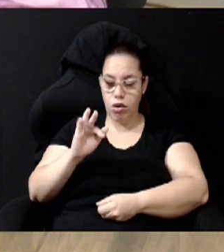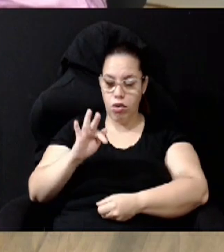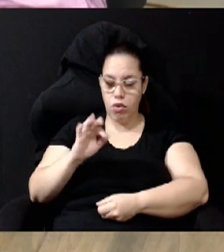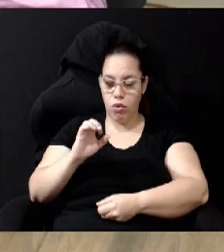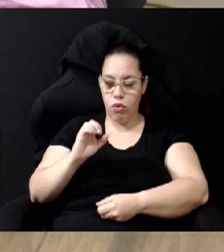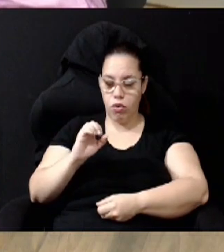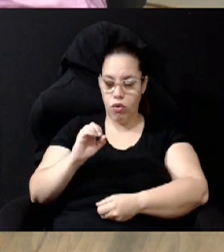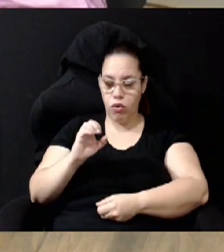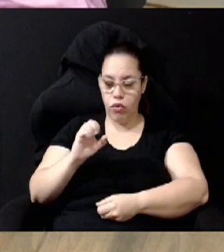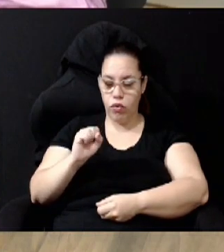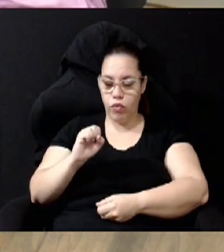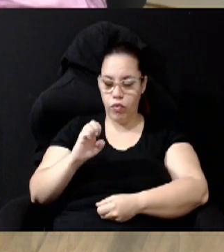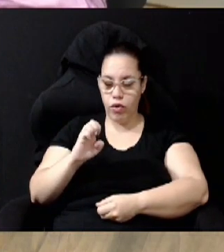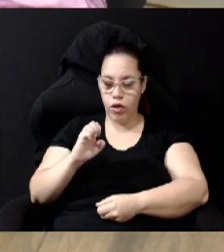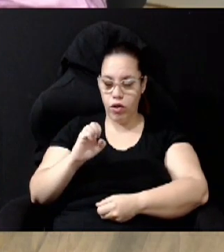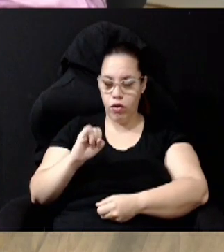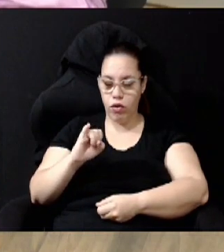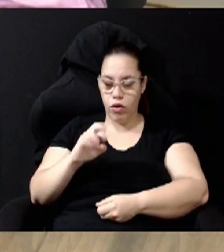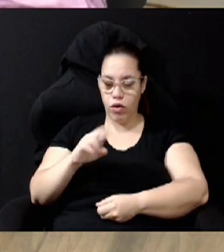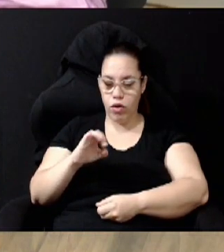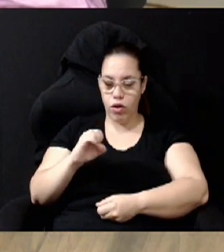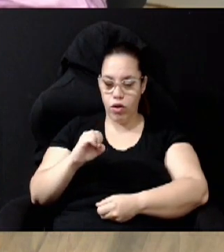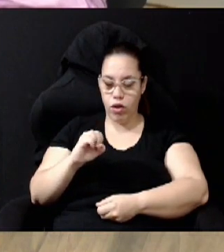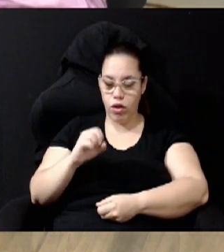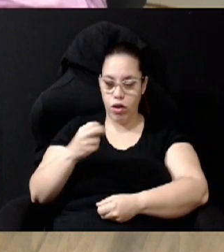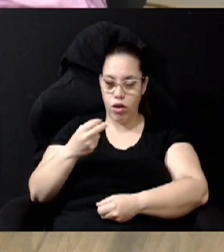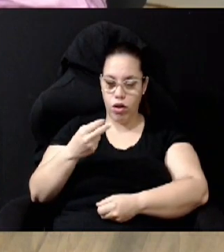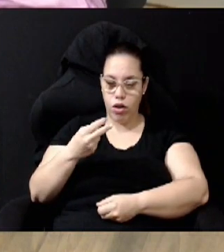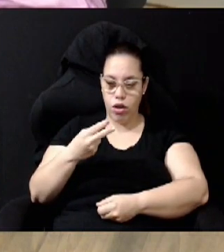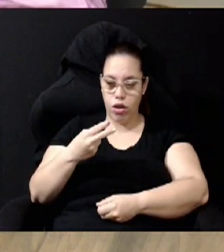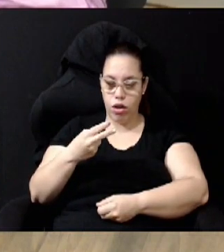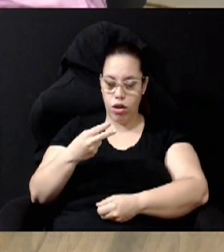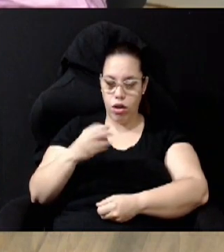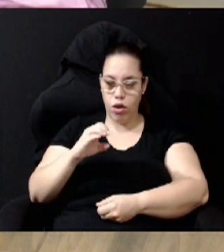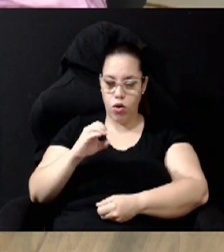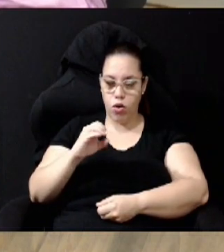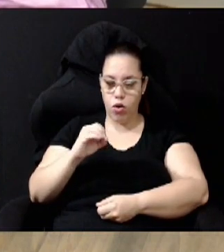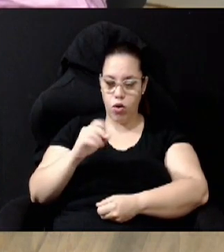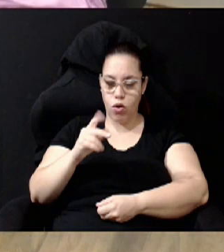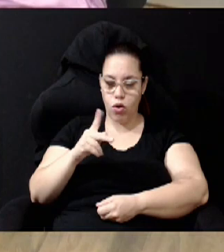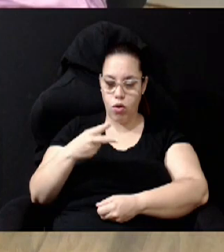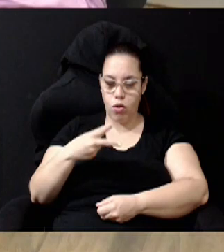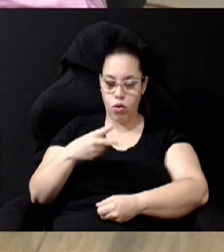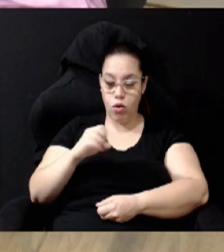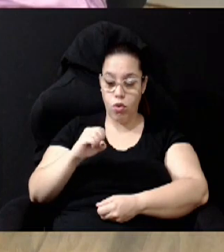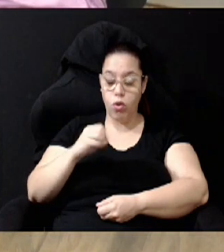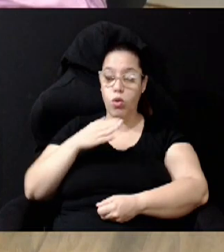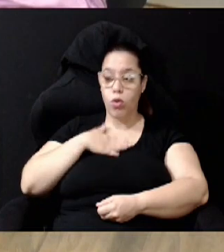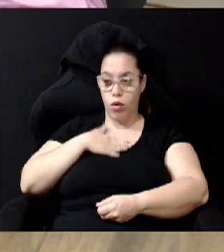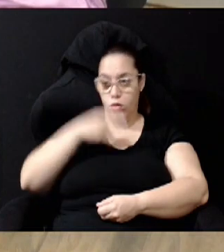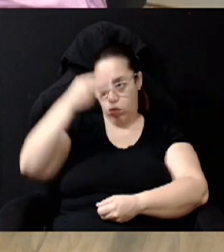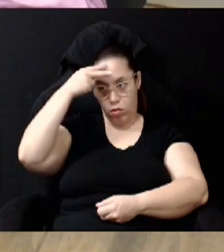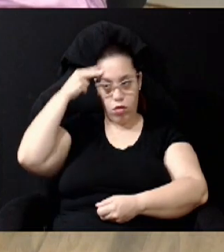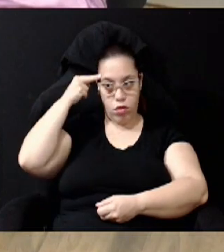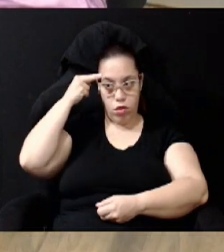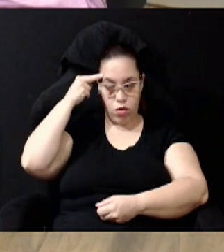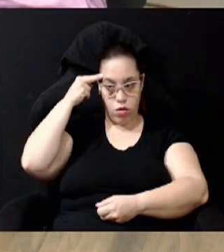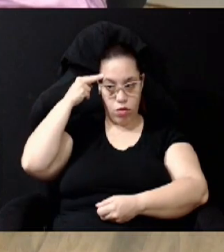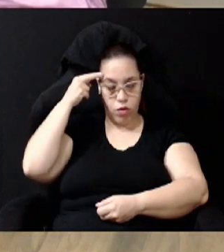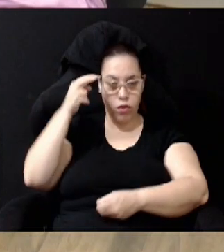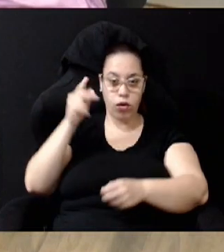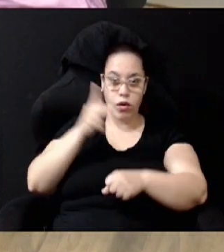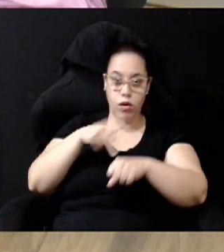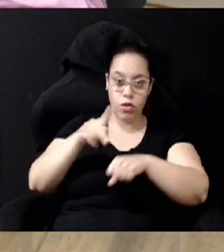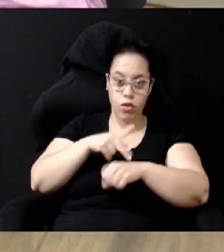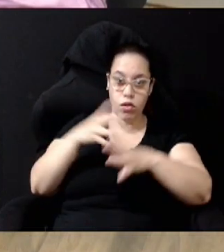no acordo da COP28 em Dubai. Então, o meu sentimento, falando por mim, Gabriel Castro, é de que os países se reúnem, mas que ninguém